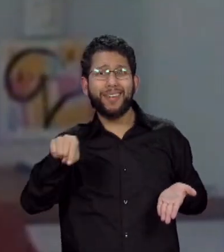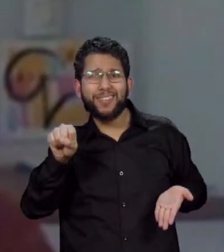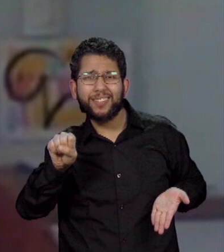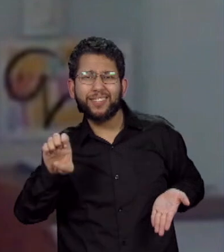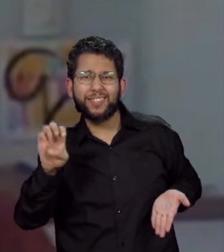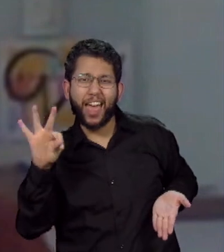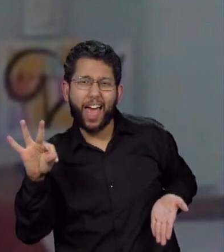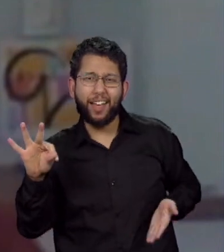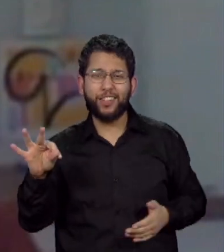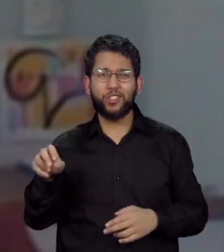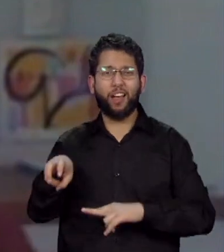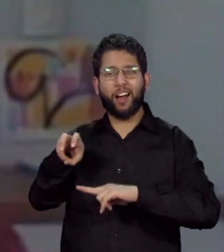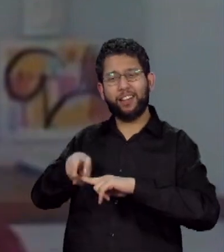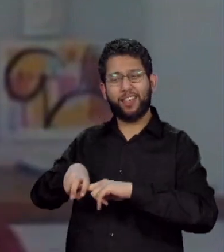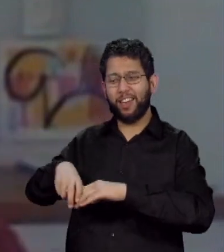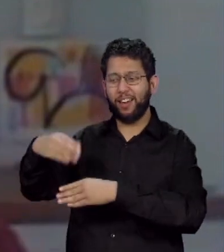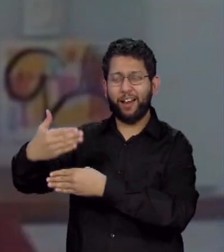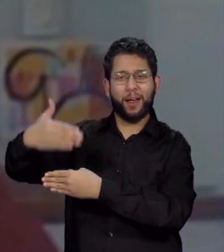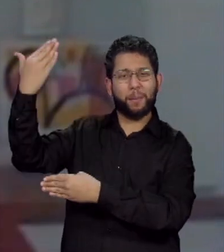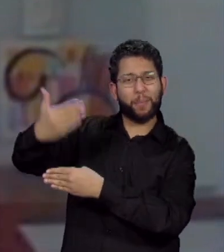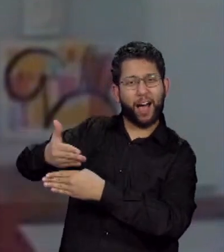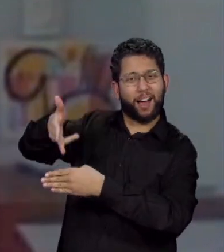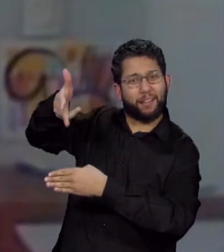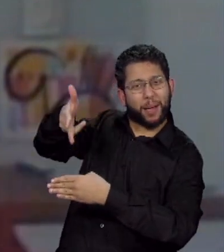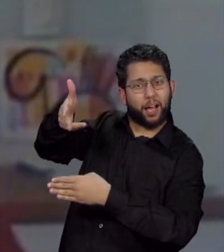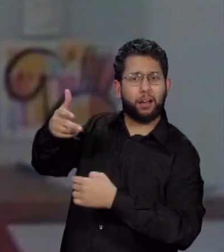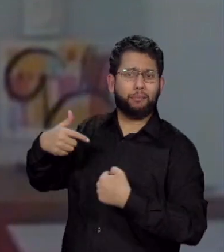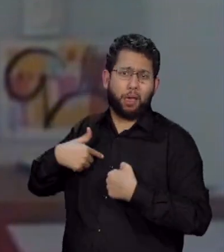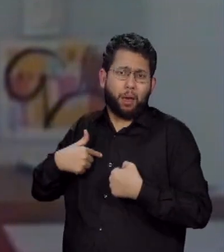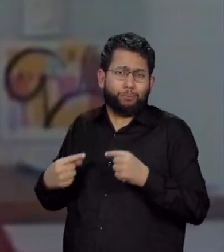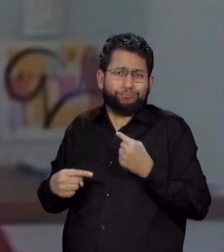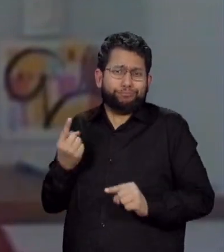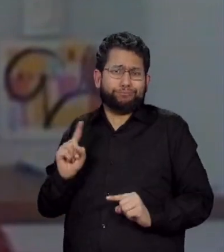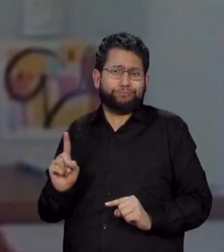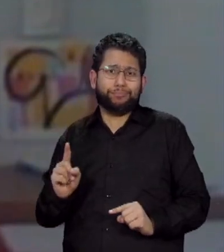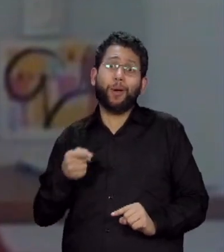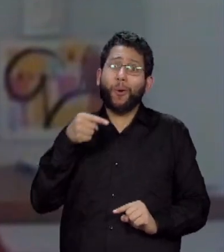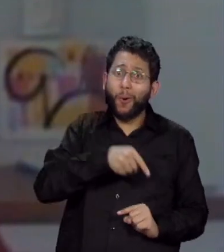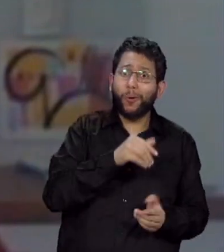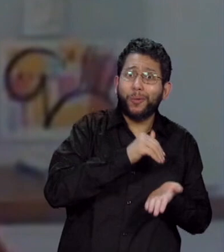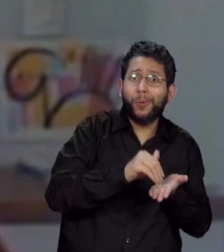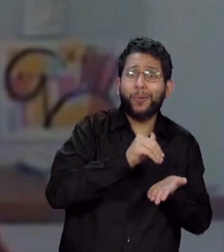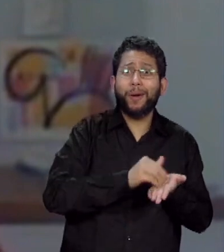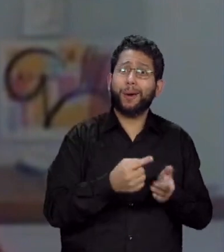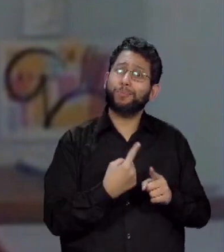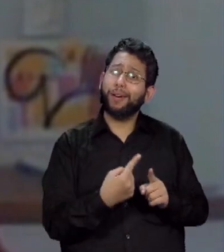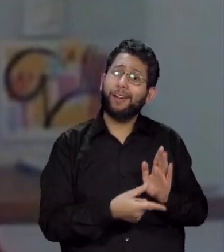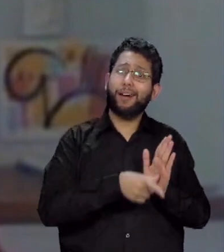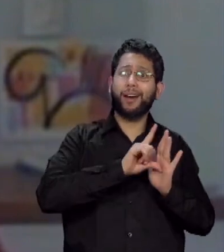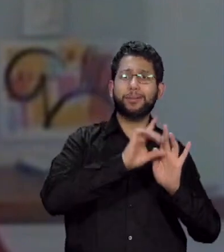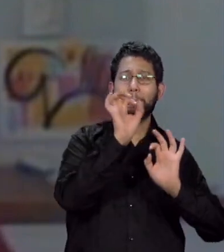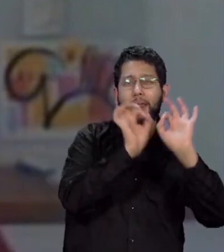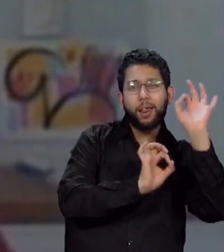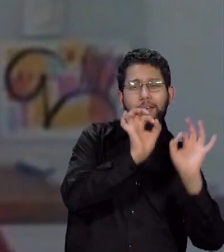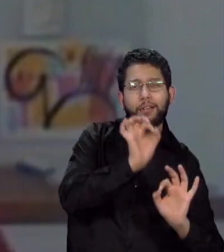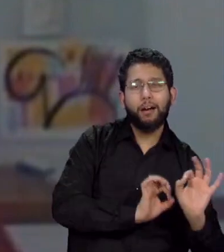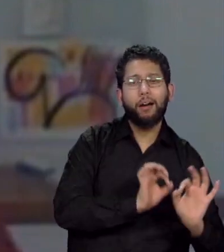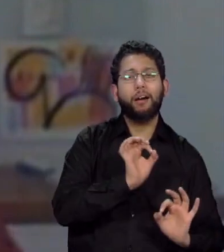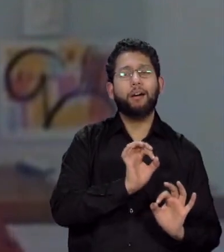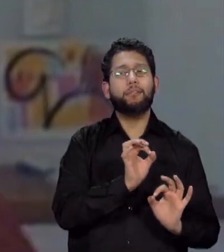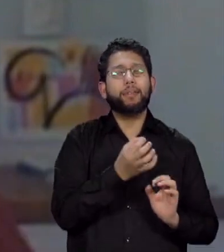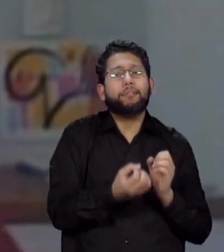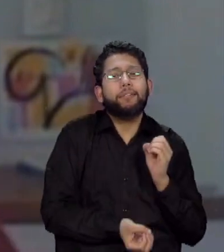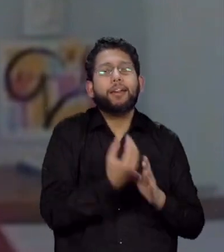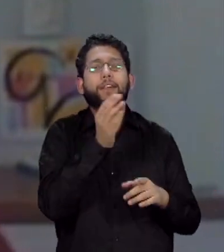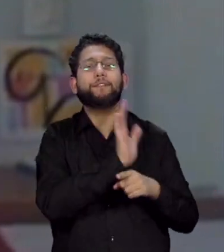não era onde eu me sentia confortável. E o que eu gostei mesmo da experiência foi do planejamento de se fazer um filme, foi